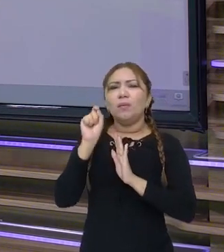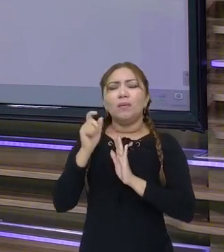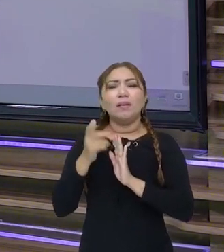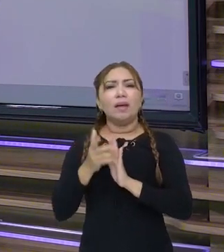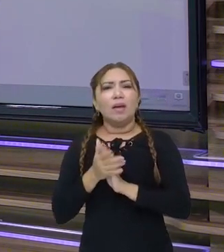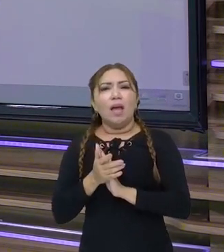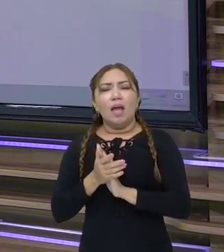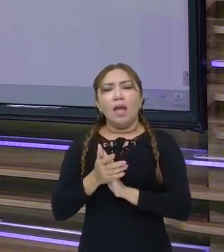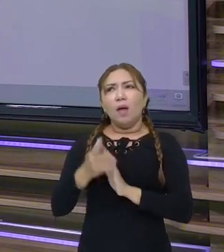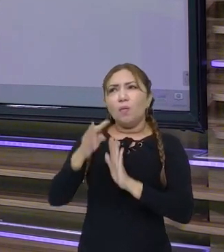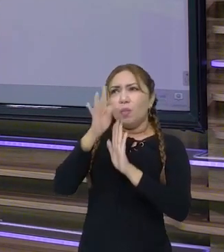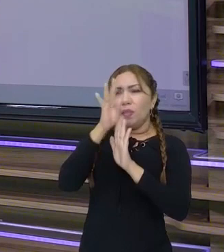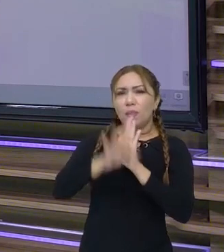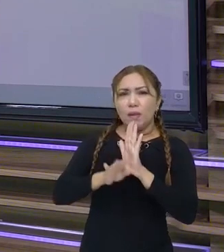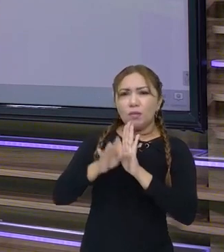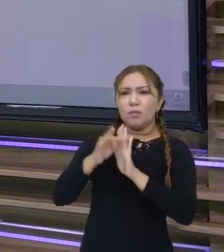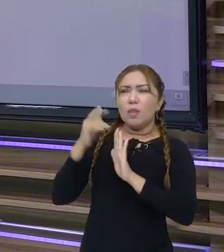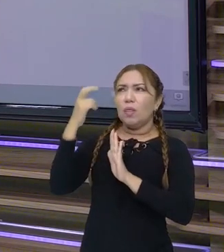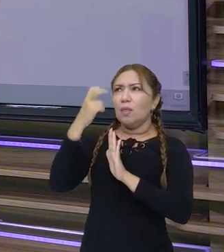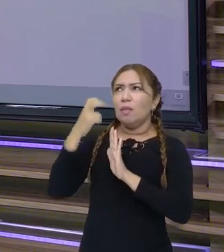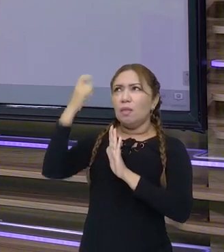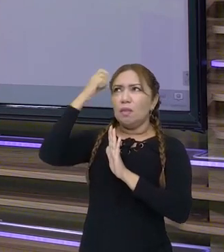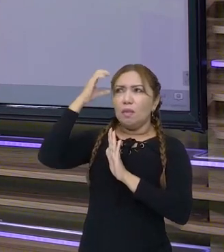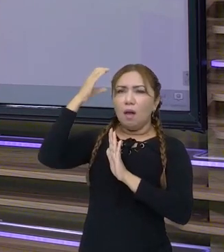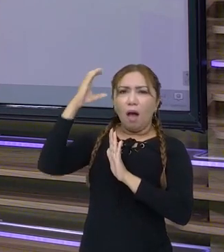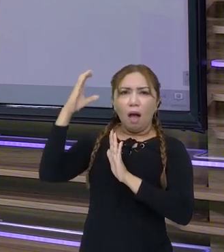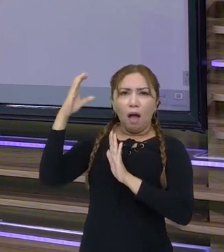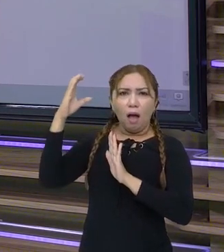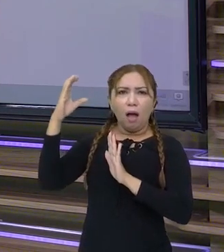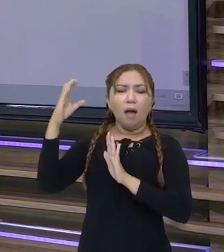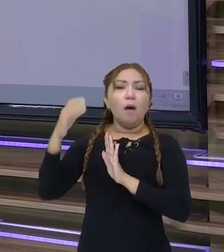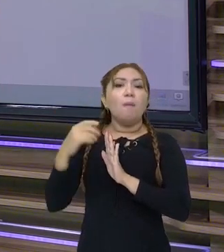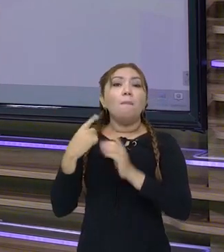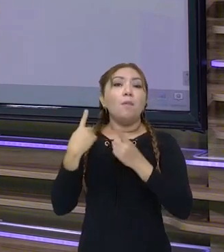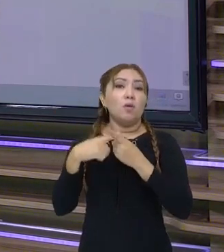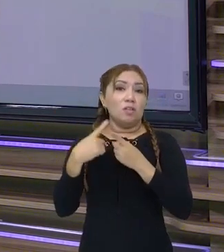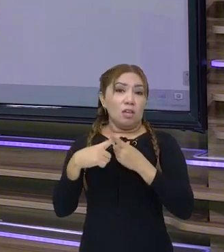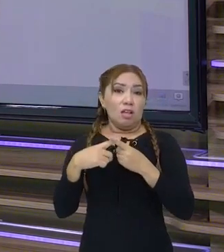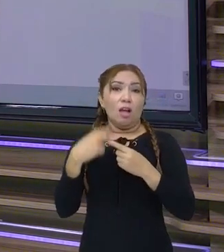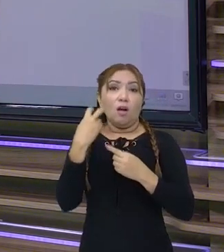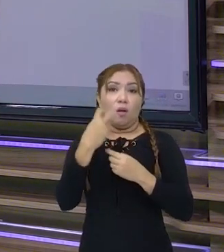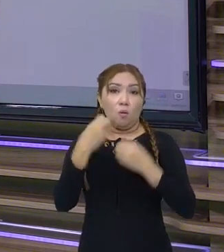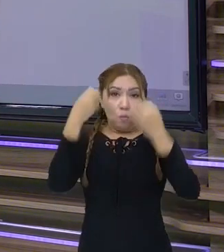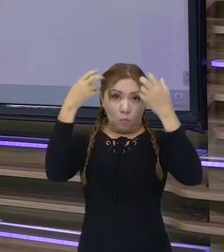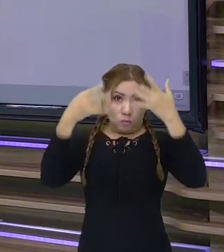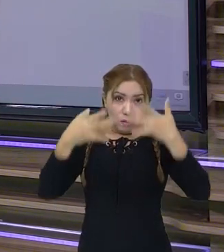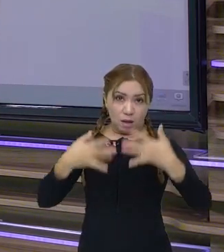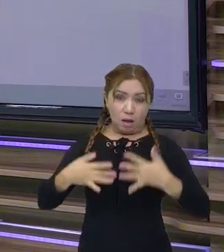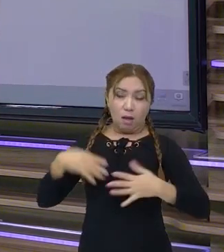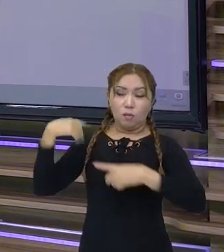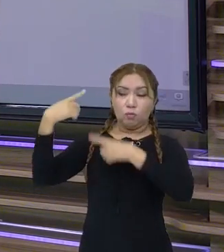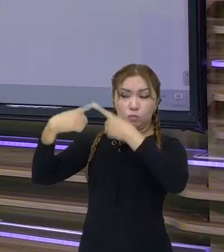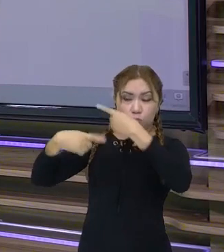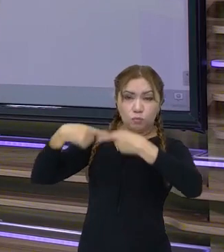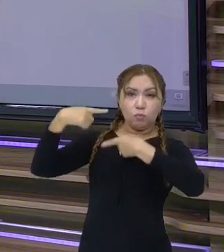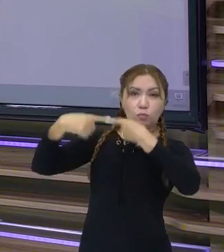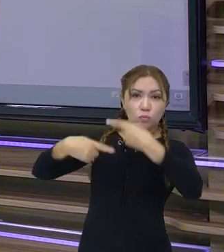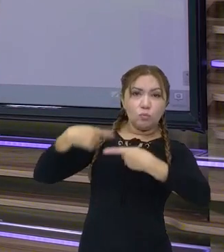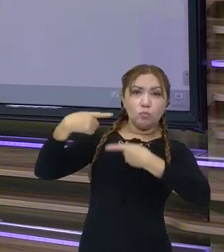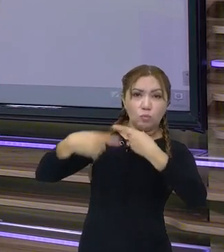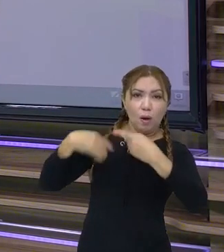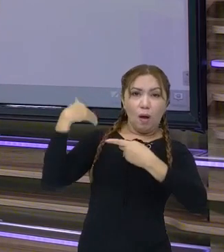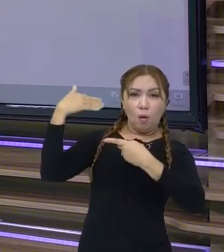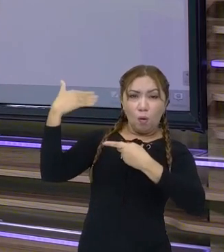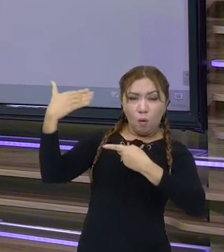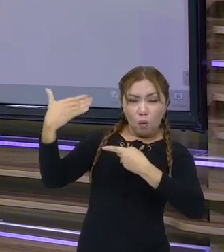de tradição oral. Por quê? Porque ele é contado de geração em